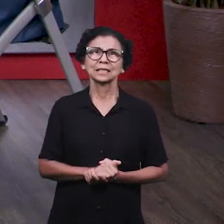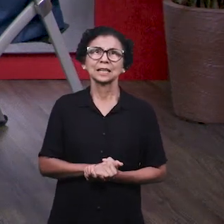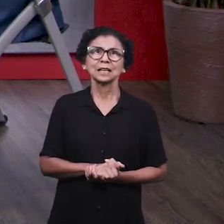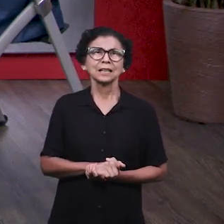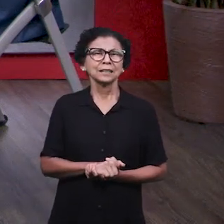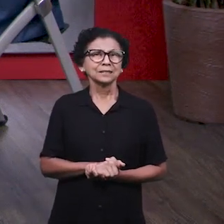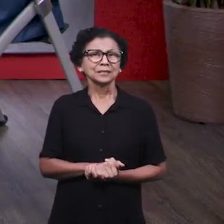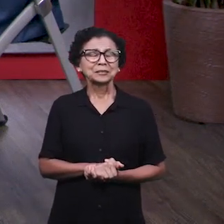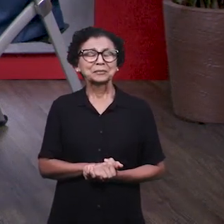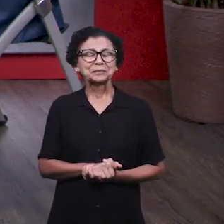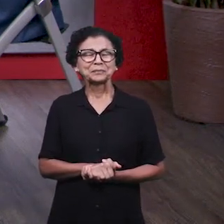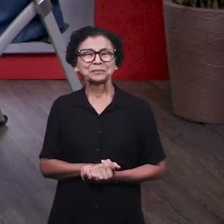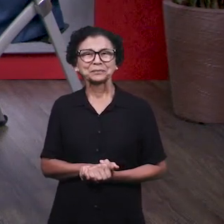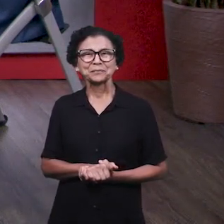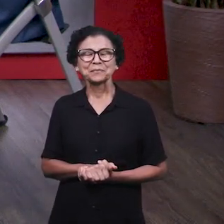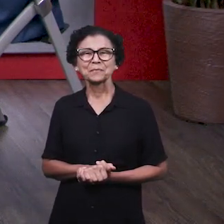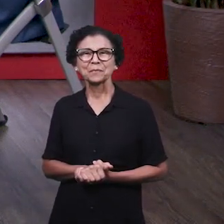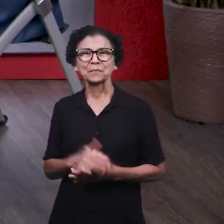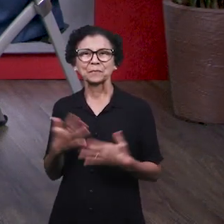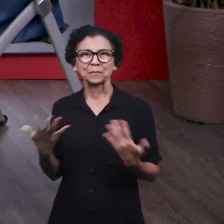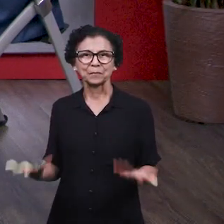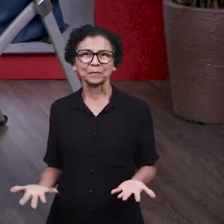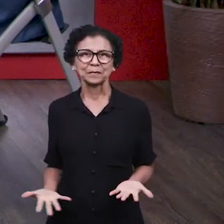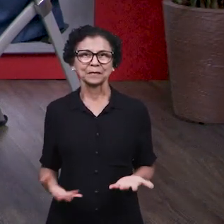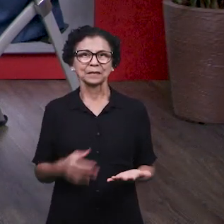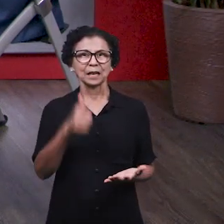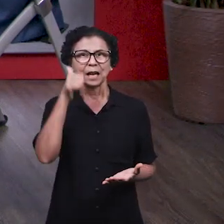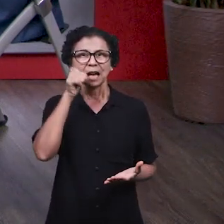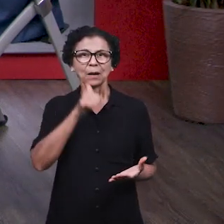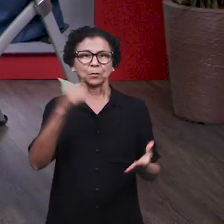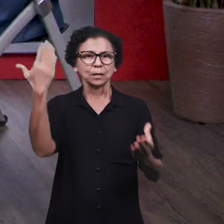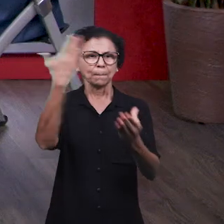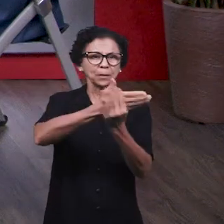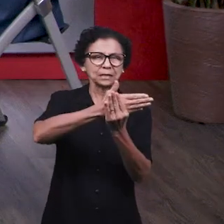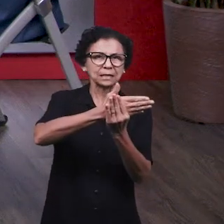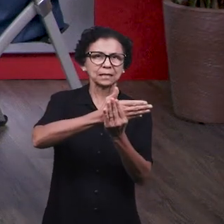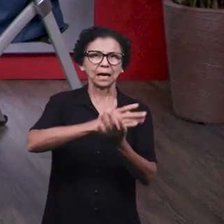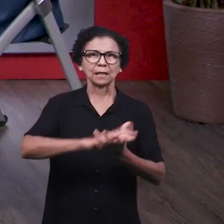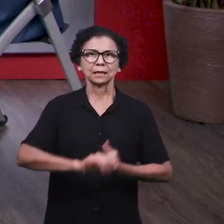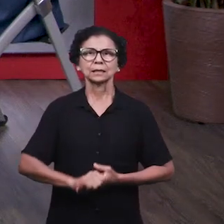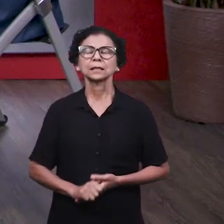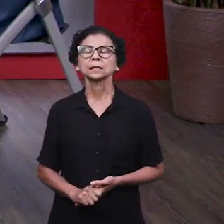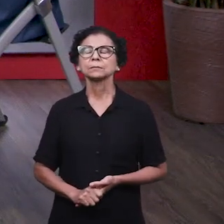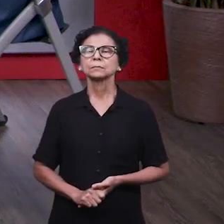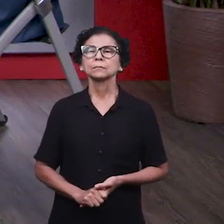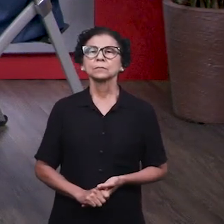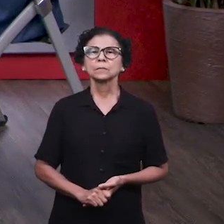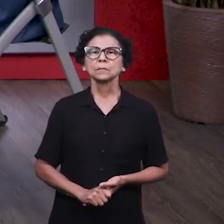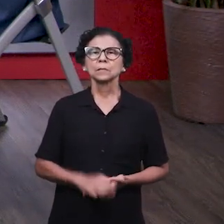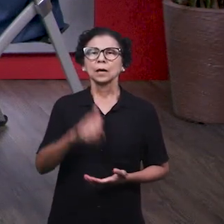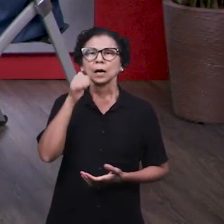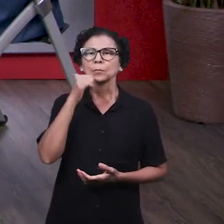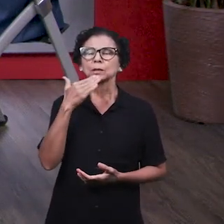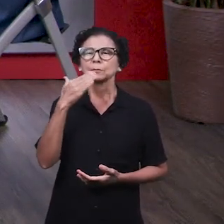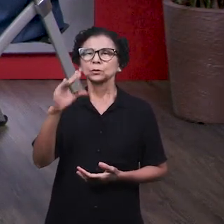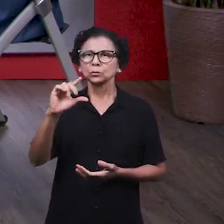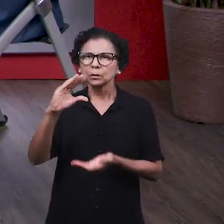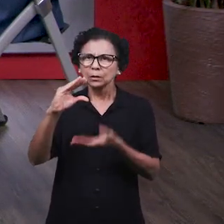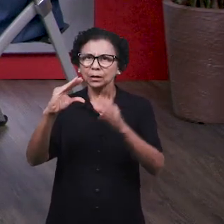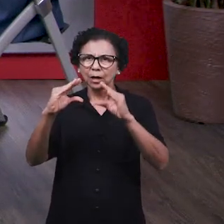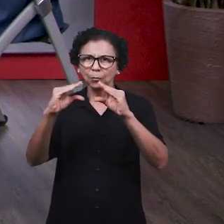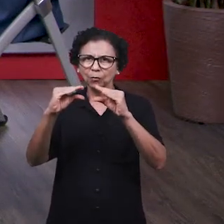vi um negócio daquele. Aí, quando ela foi processada e pediu a almofadinha, eu falei, ela é analfabeta. Quando a promotora falou assim,